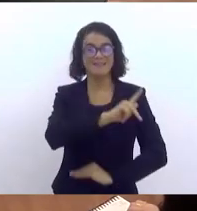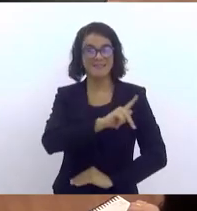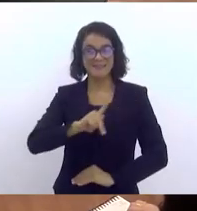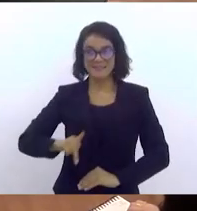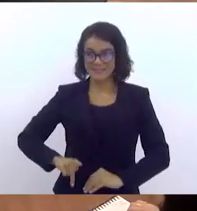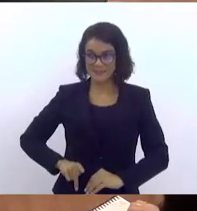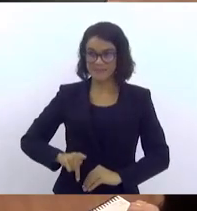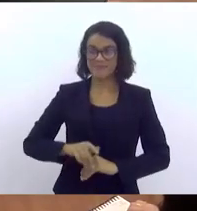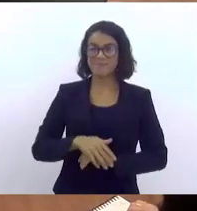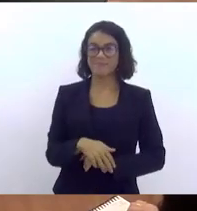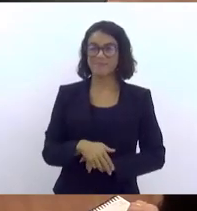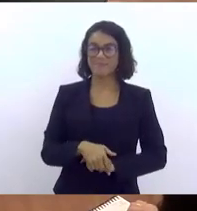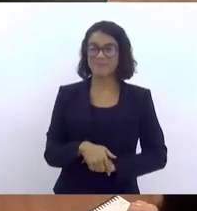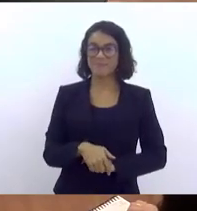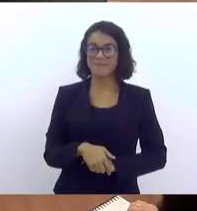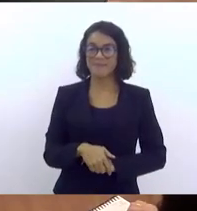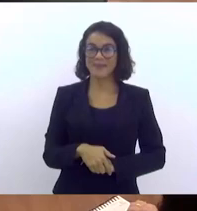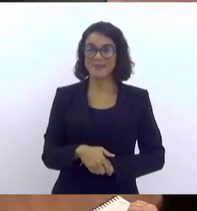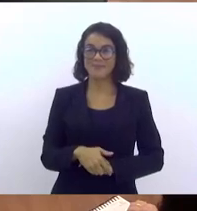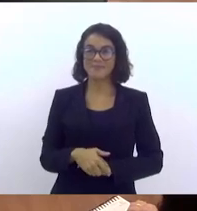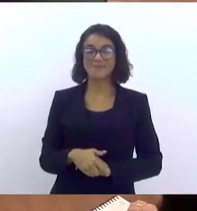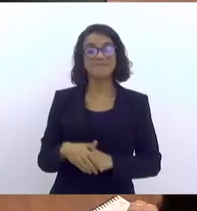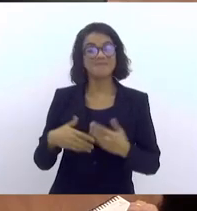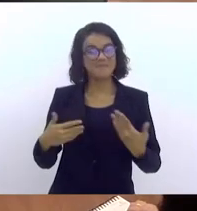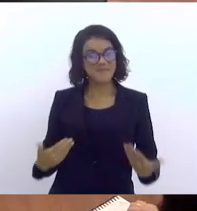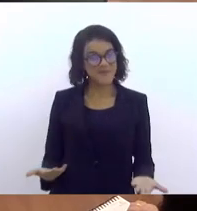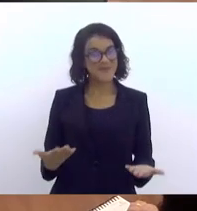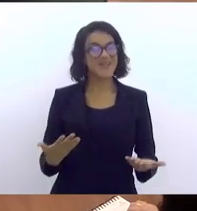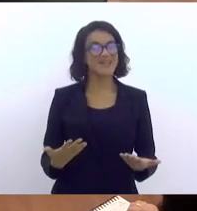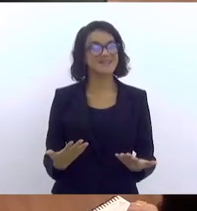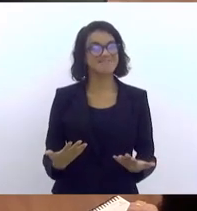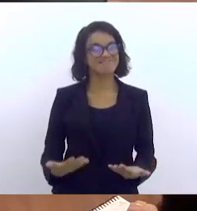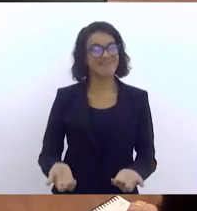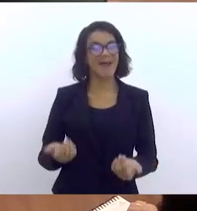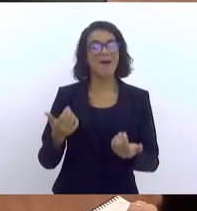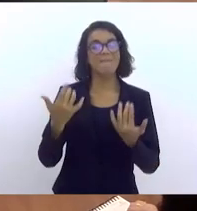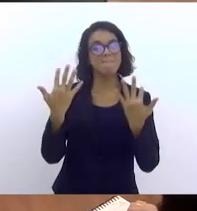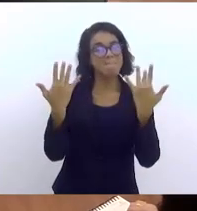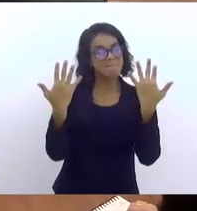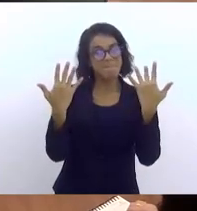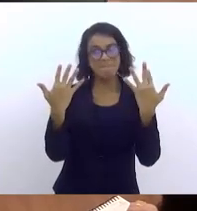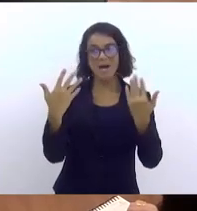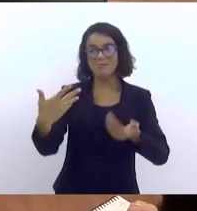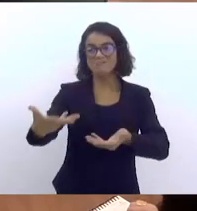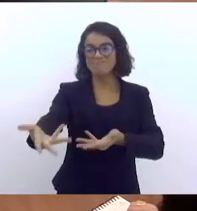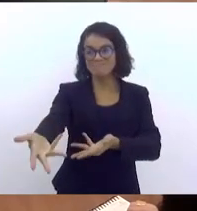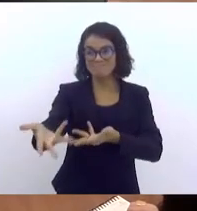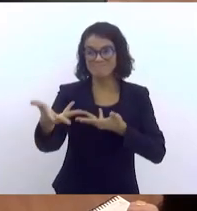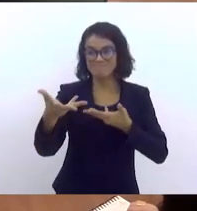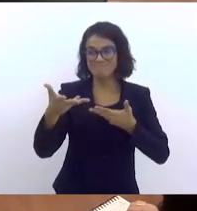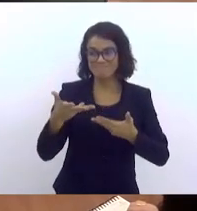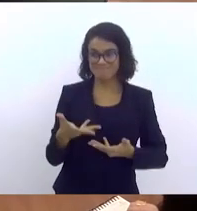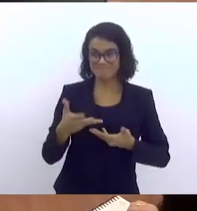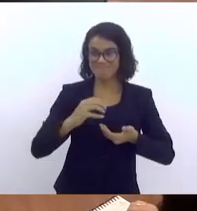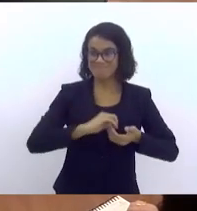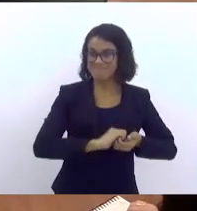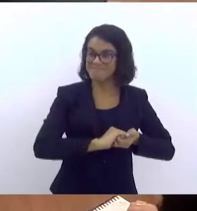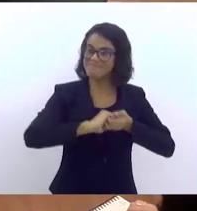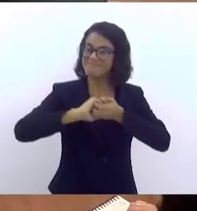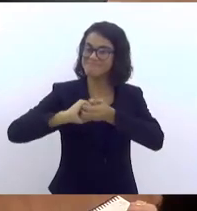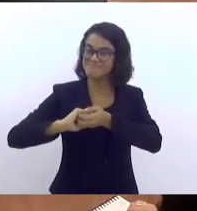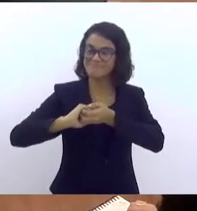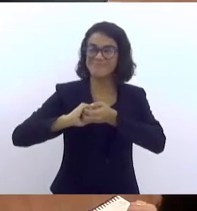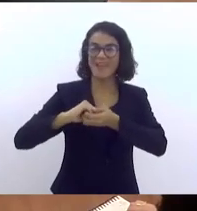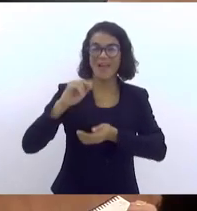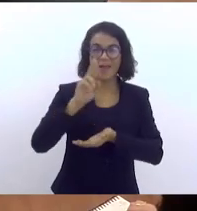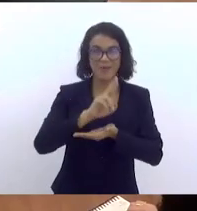é por essa mão que foi estendida a universidade acho isso muito